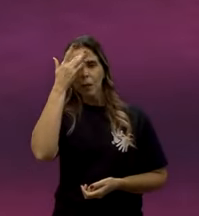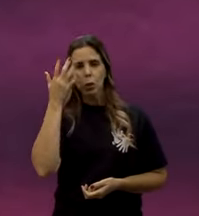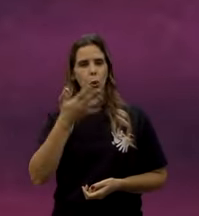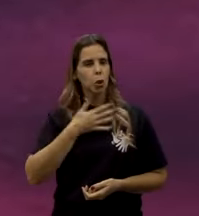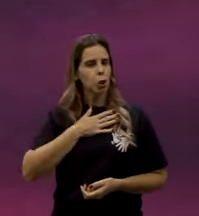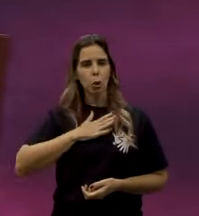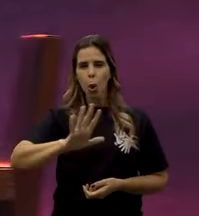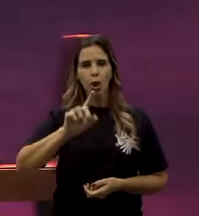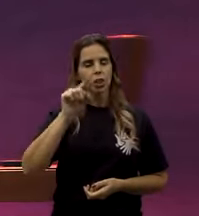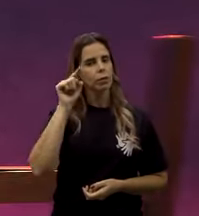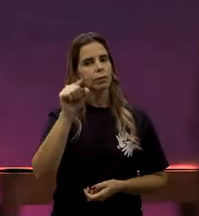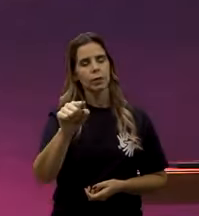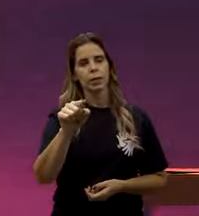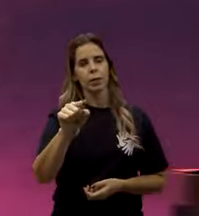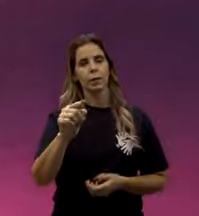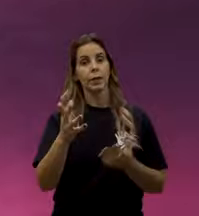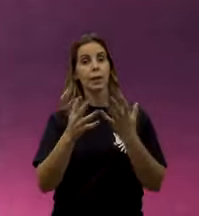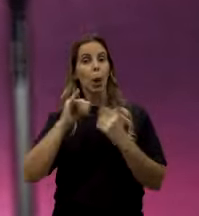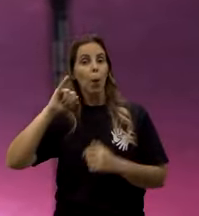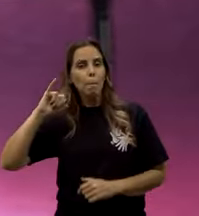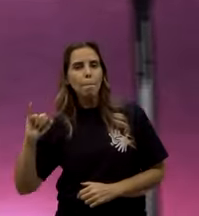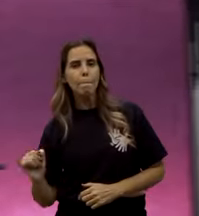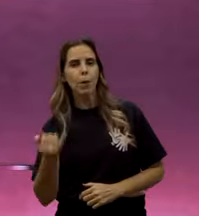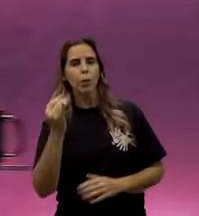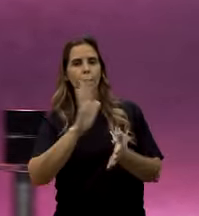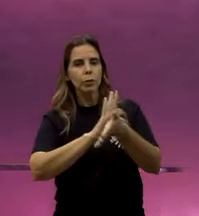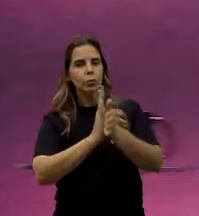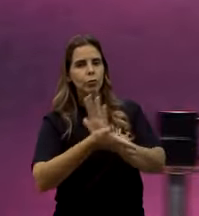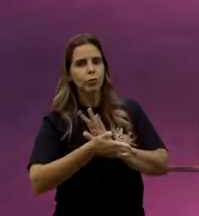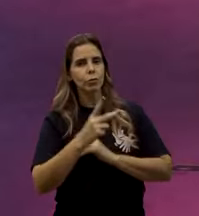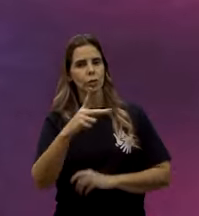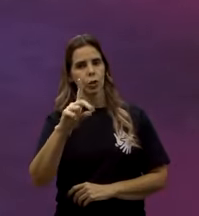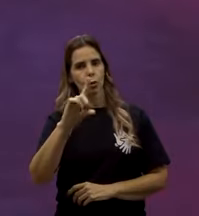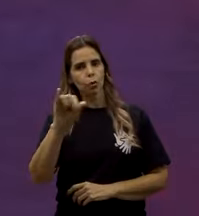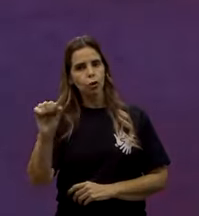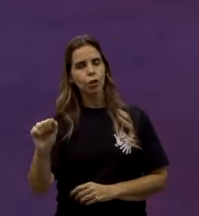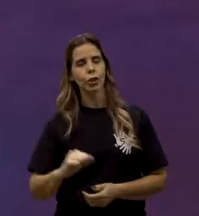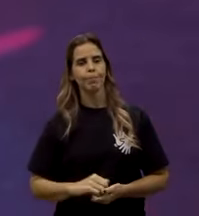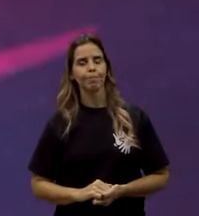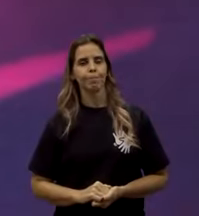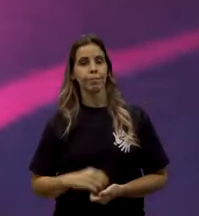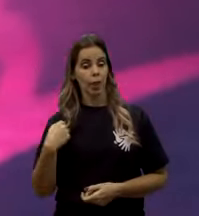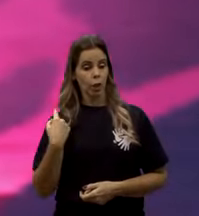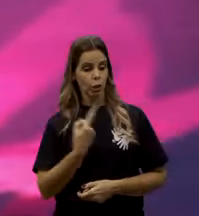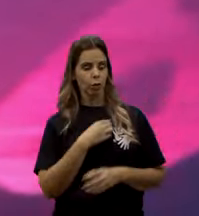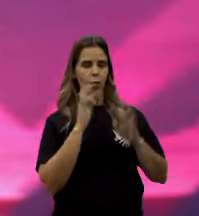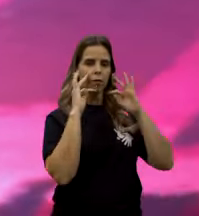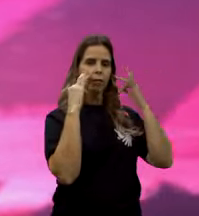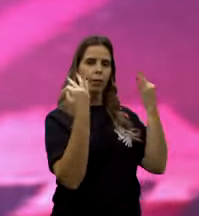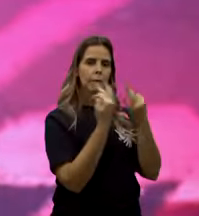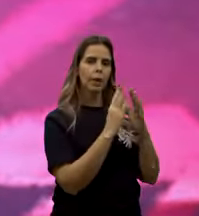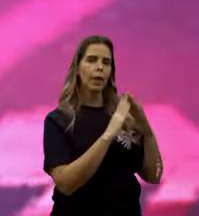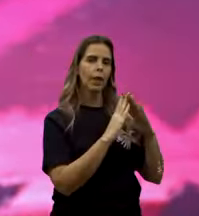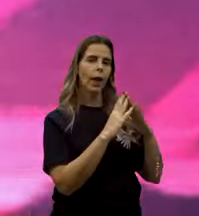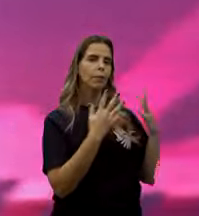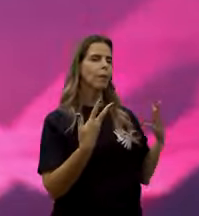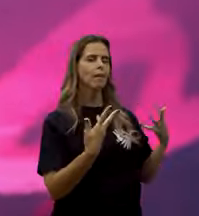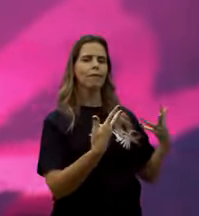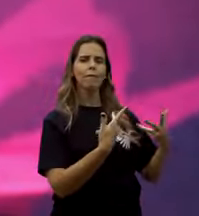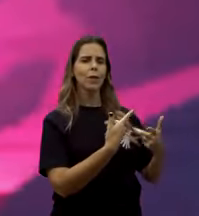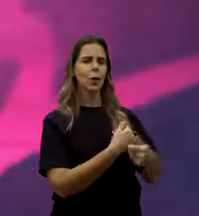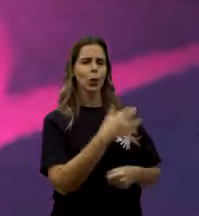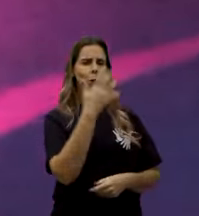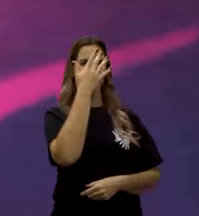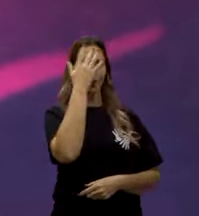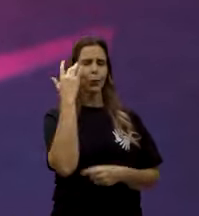queria uma oportunidade para destruir nosso dia e a gente com uma família maravilhosa em casa com gente ao nosso lado que